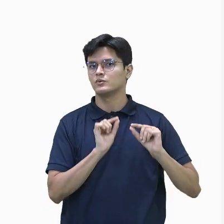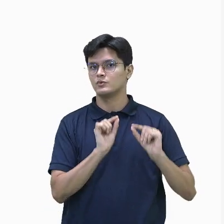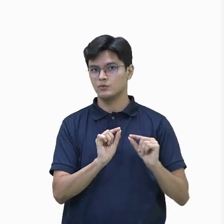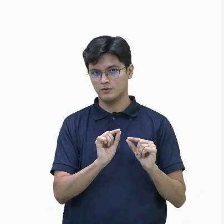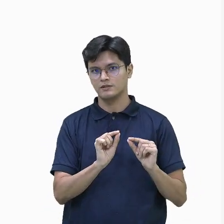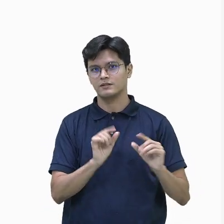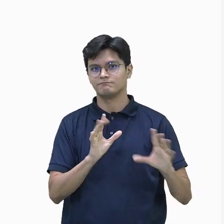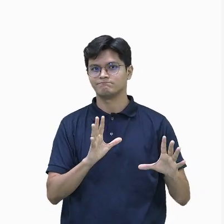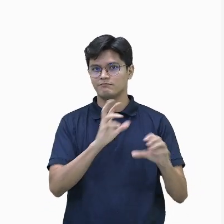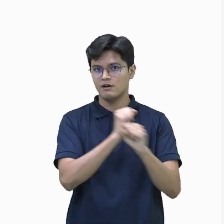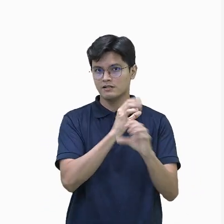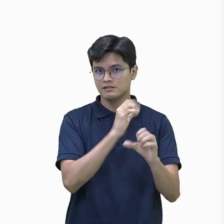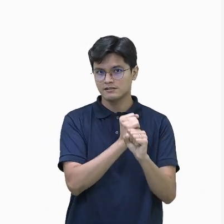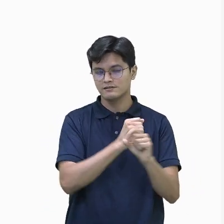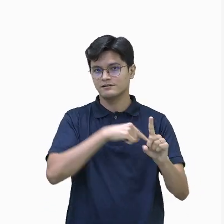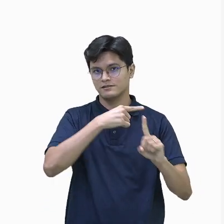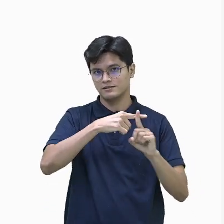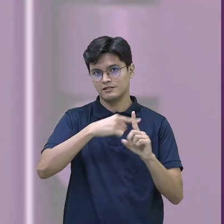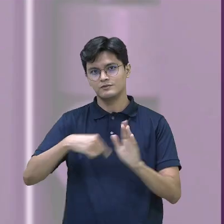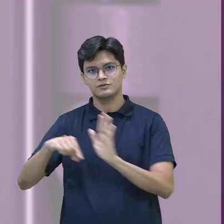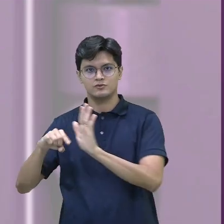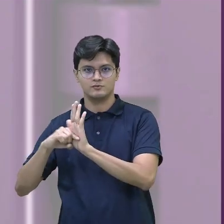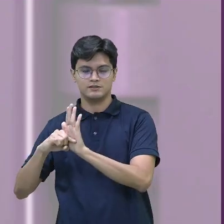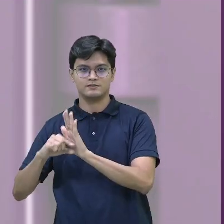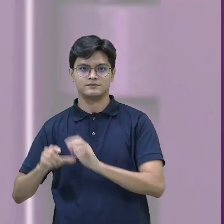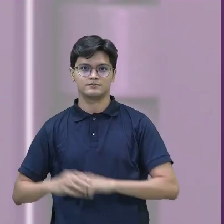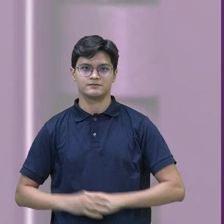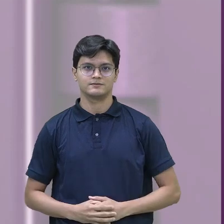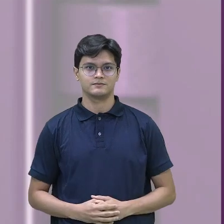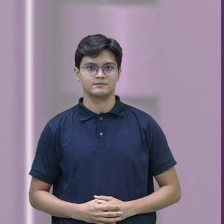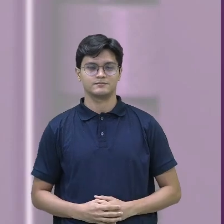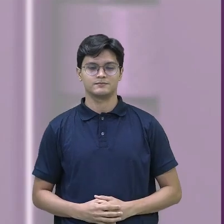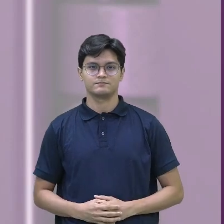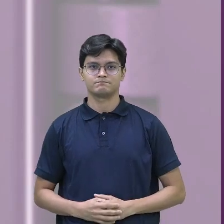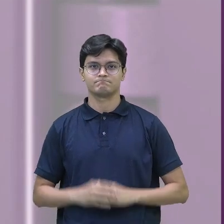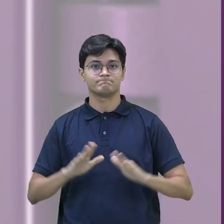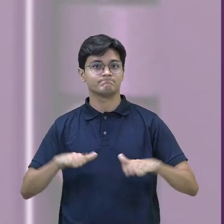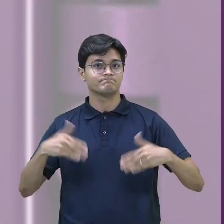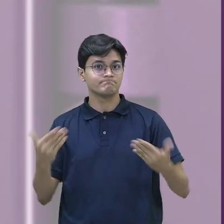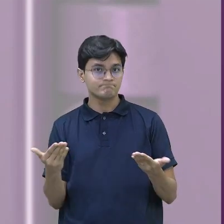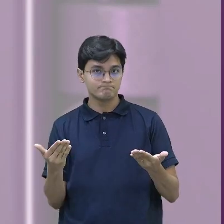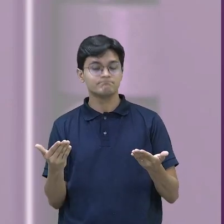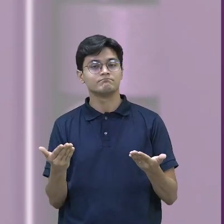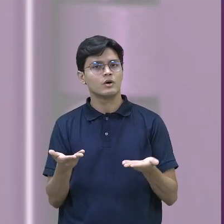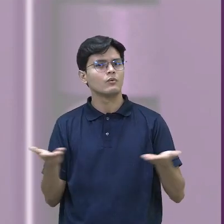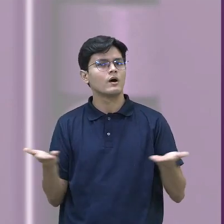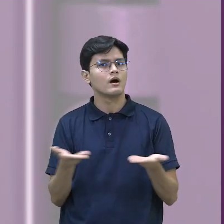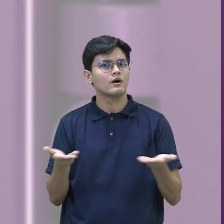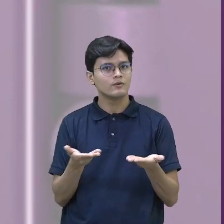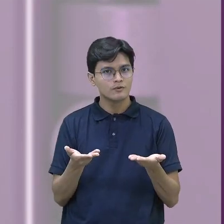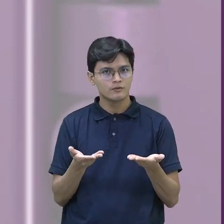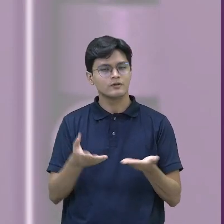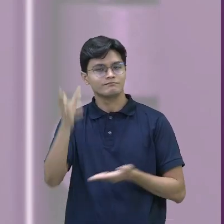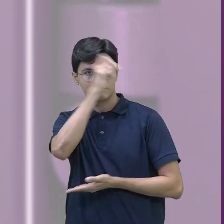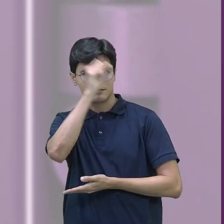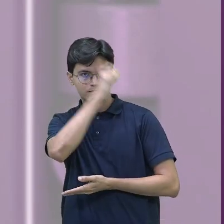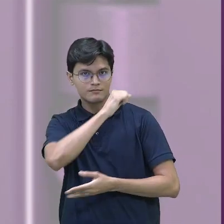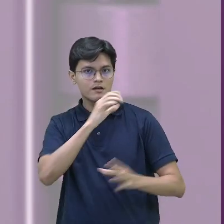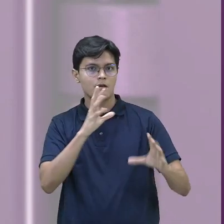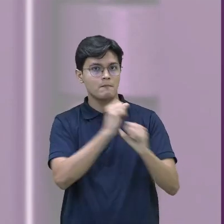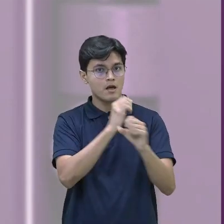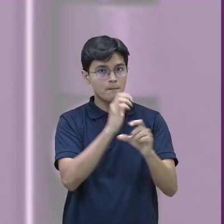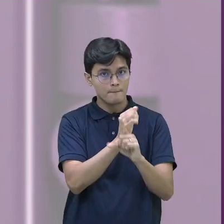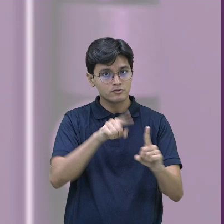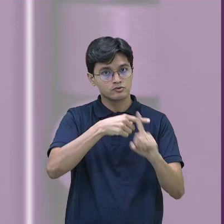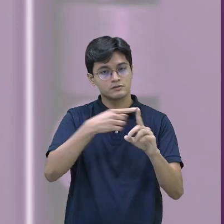adição e subtração. Muito bem, então vamos trabalhar com adição e subtração de